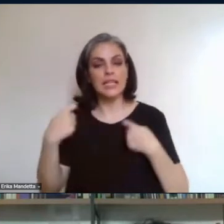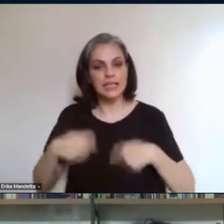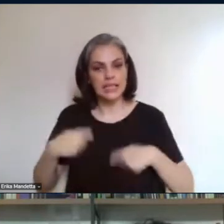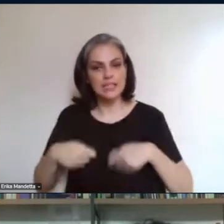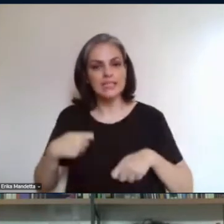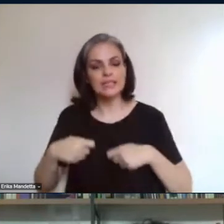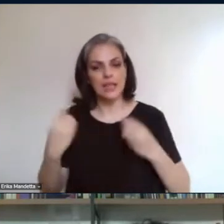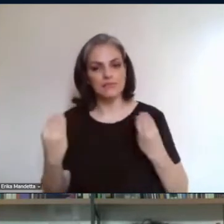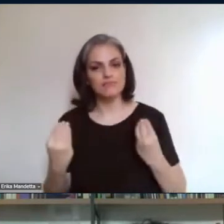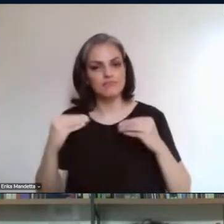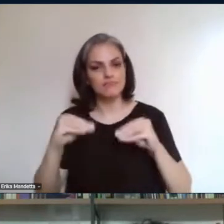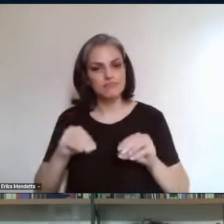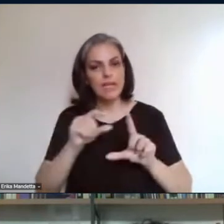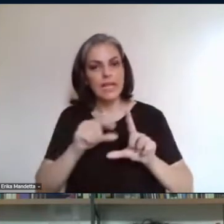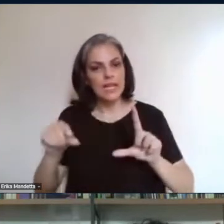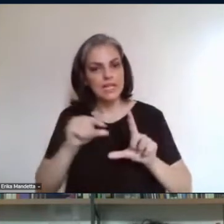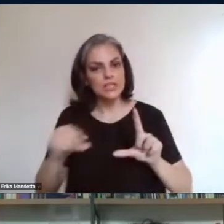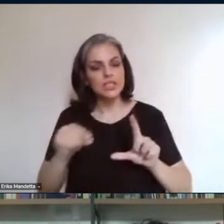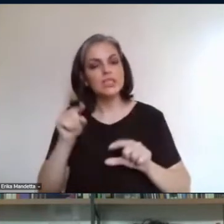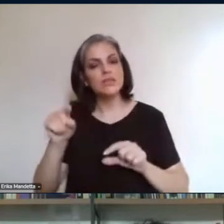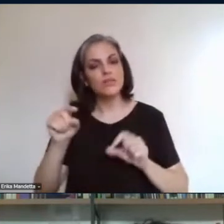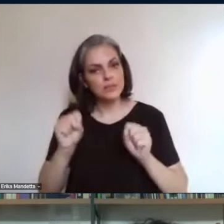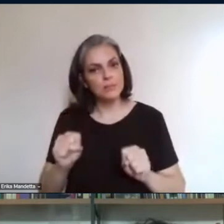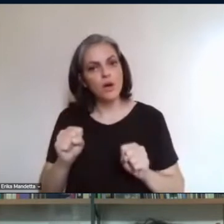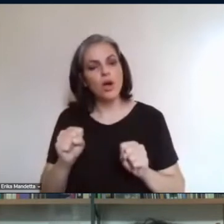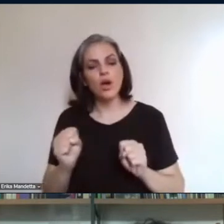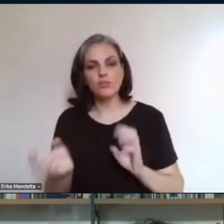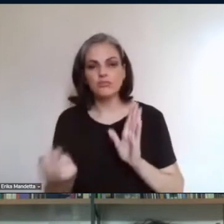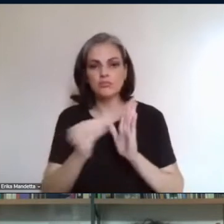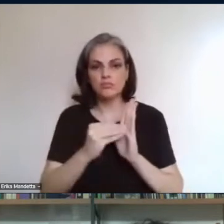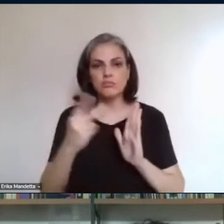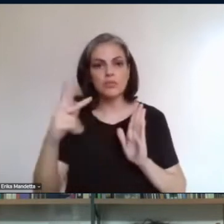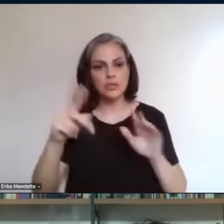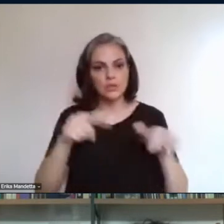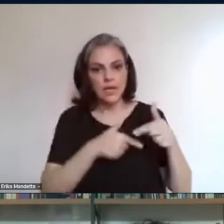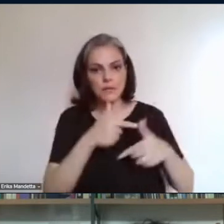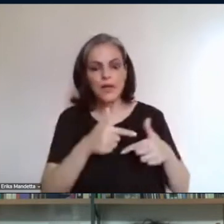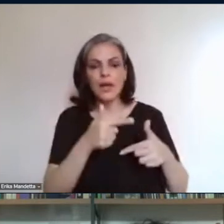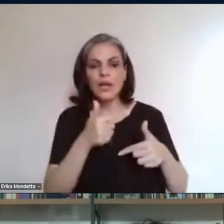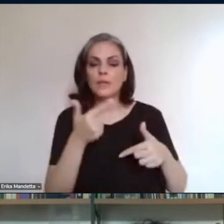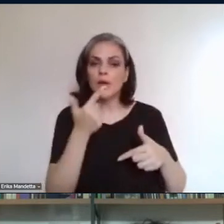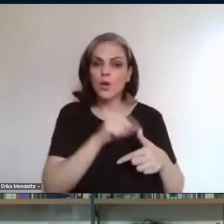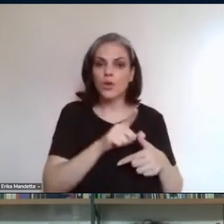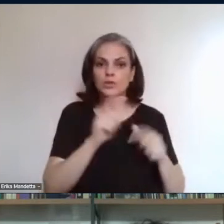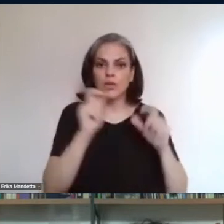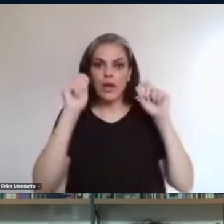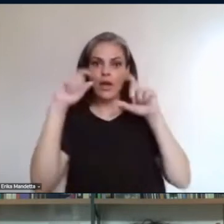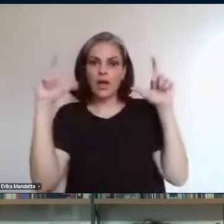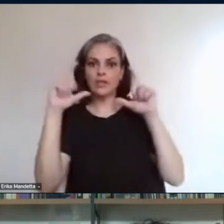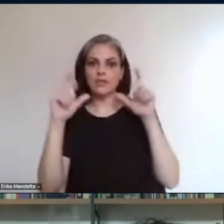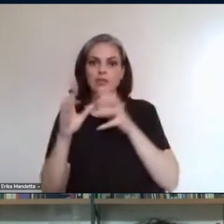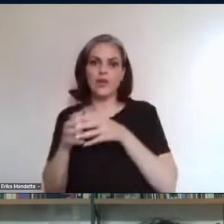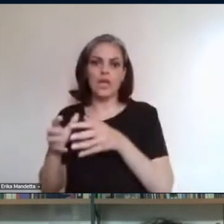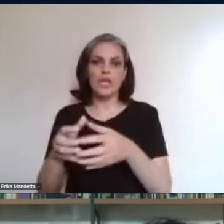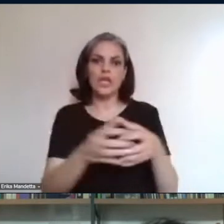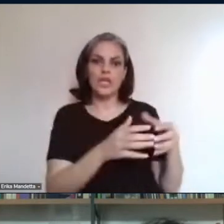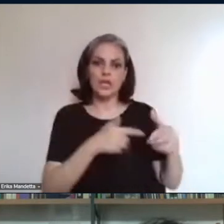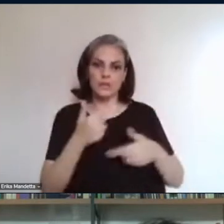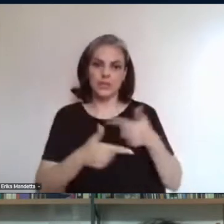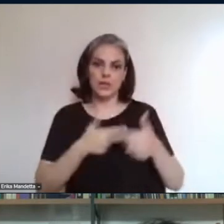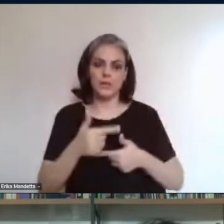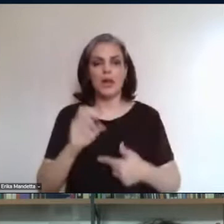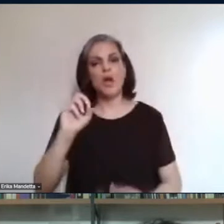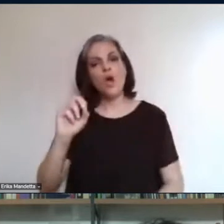ser um ponto a ser incluído para que as equipes estejam atentas ou que o